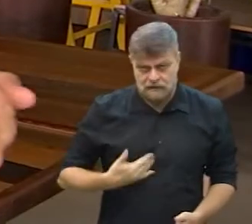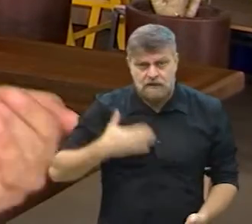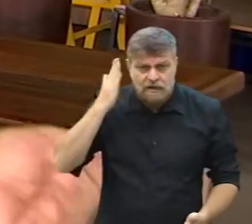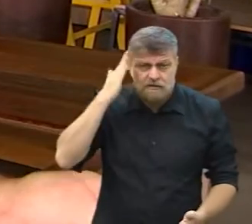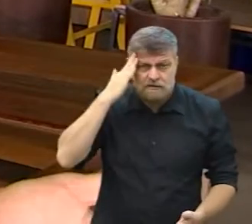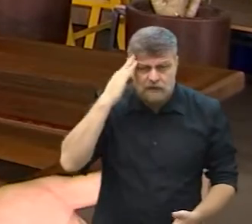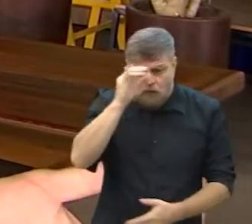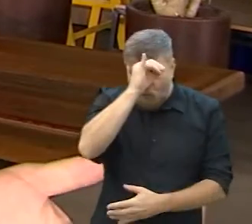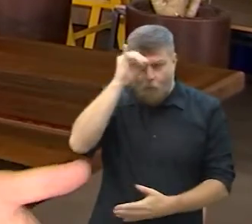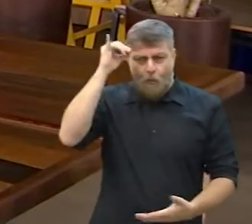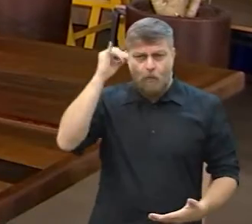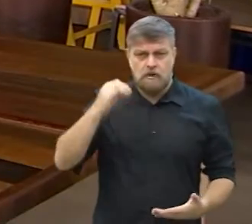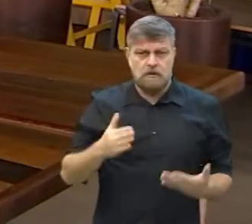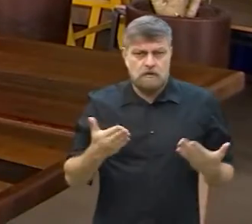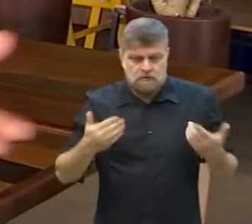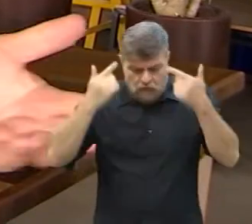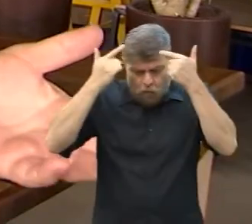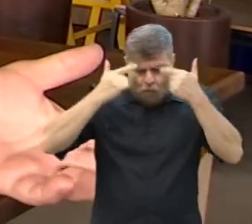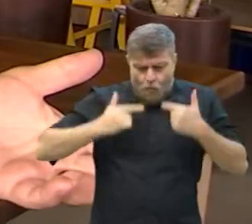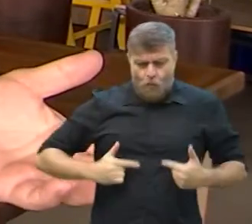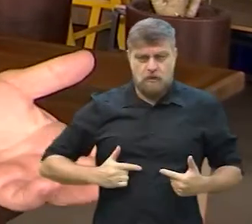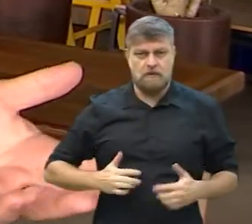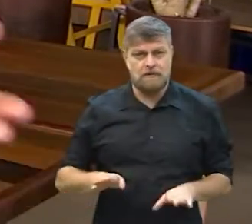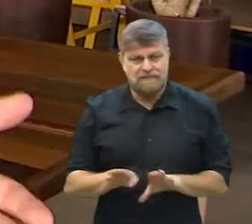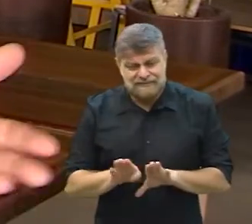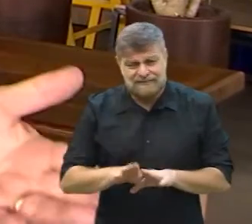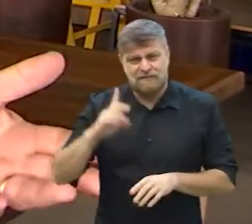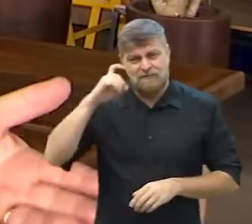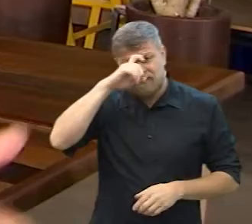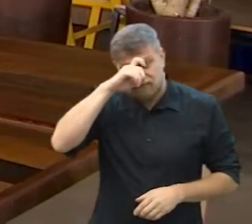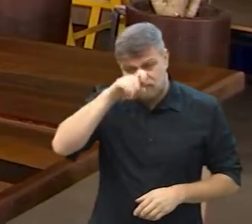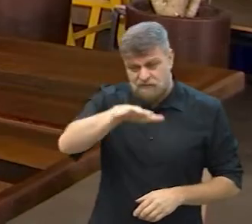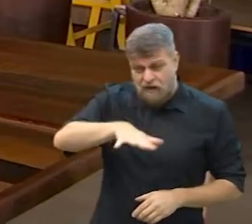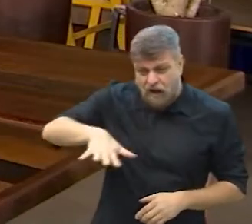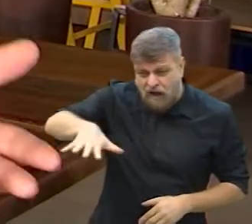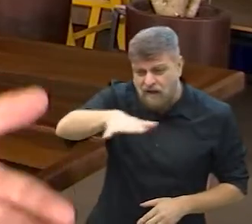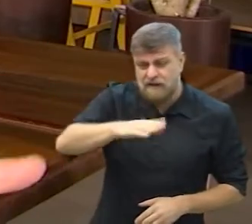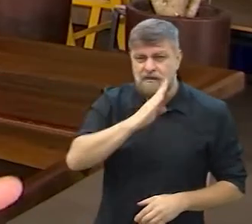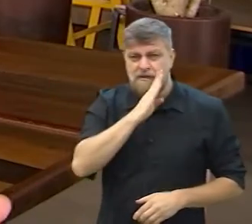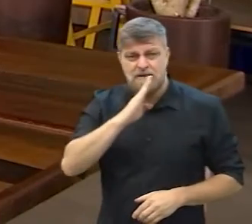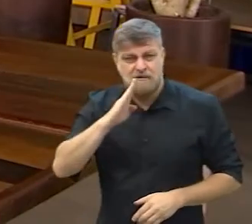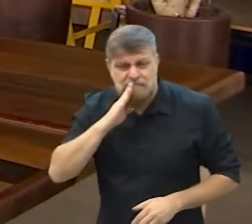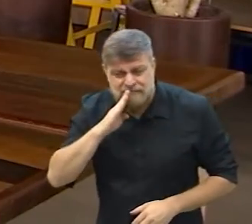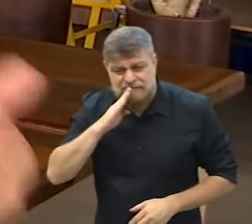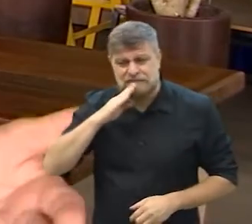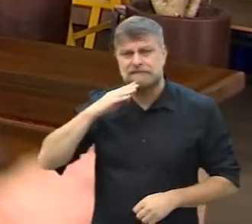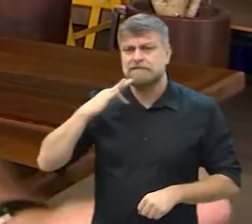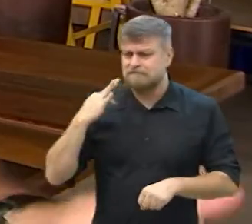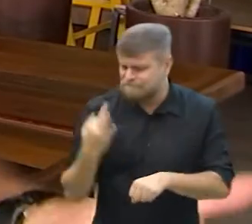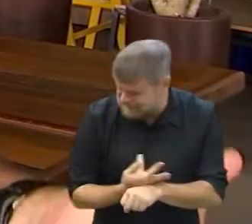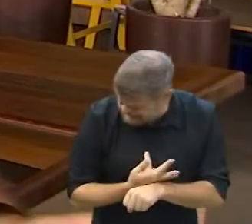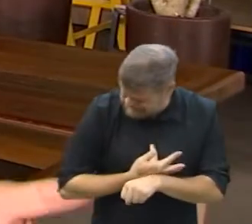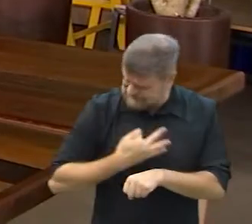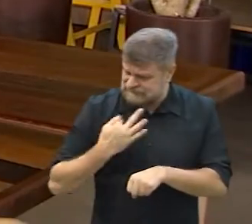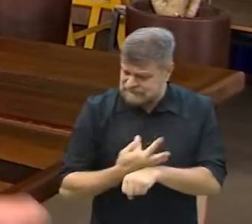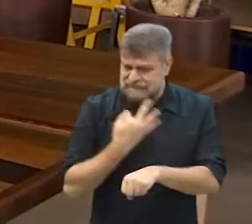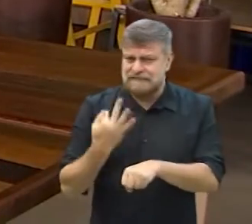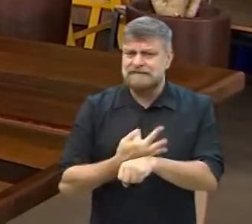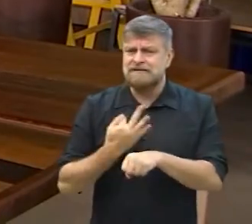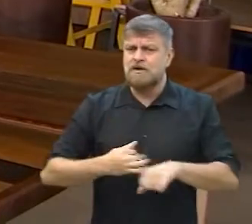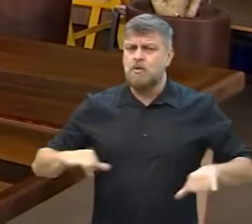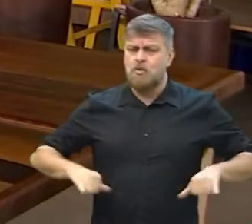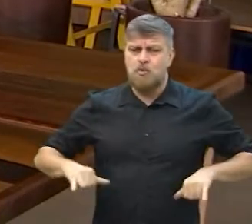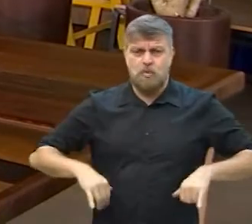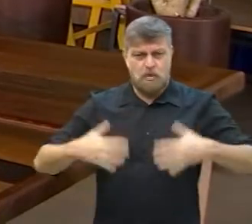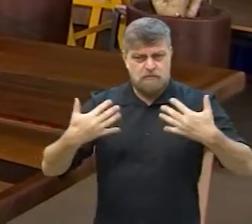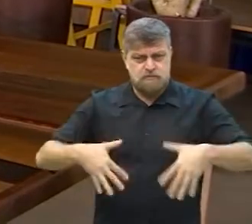absoluta convicção disso. Então é uma situação muito difícil, o setor de bares e restaurantes tem apanhado muito com isso e, no